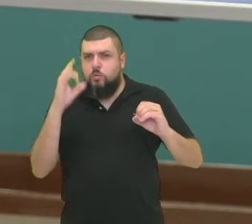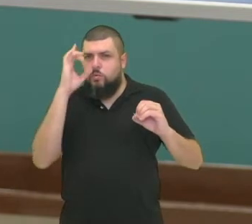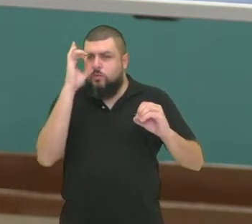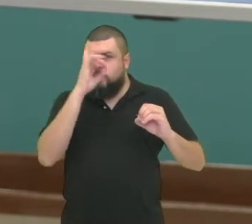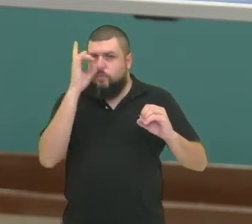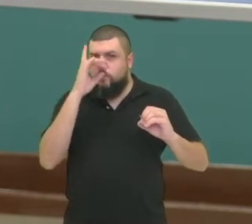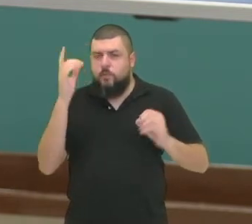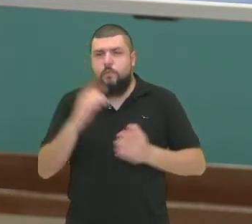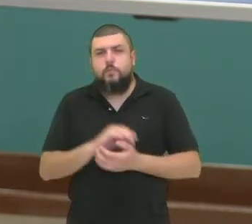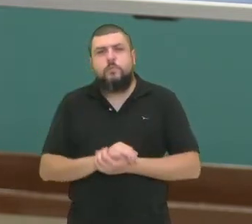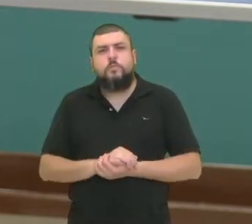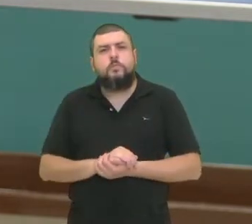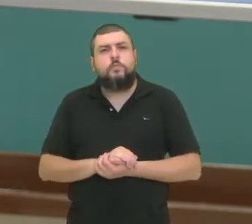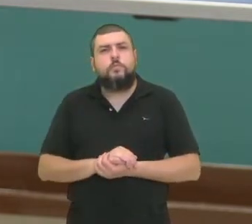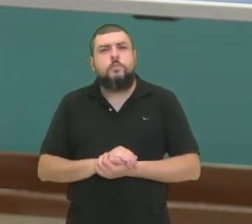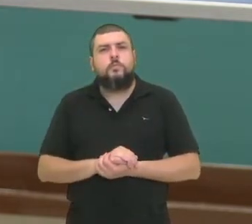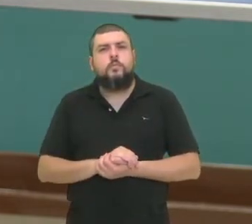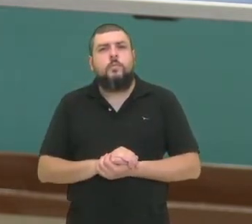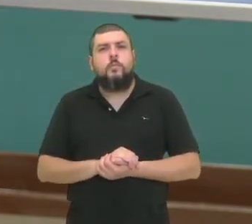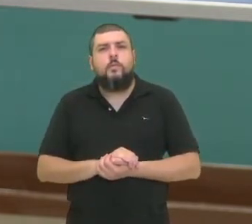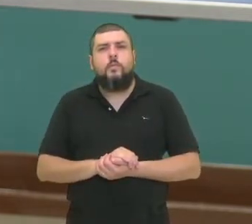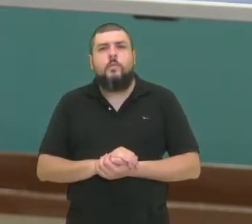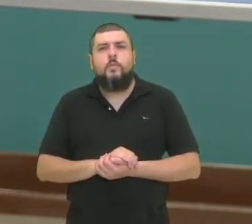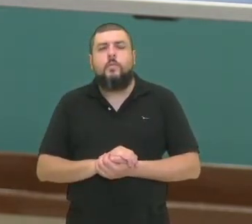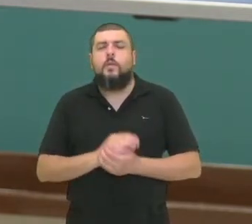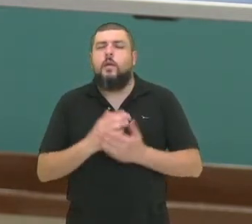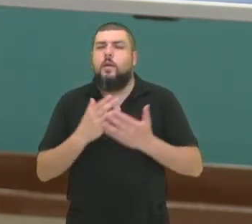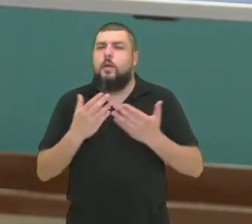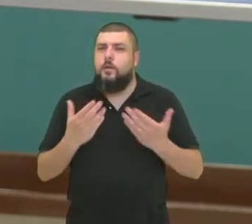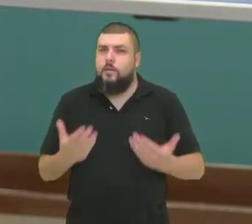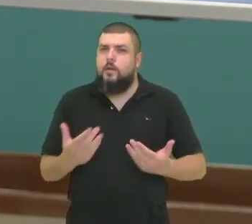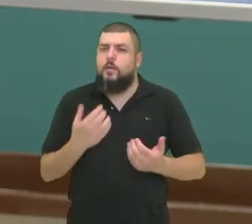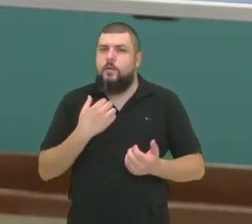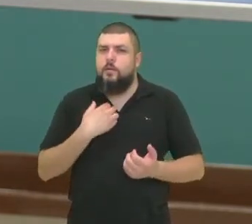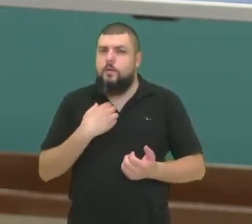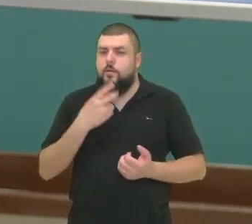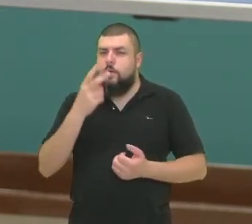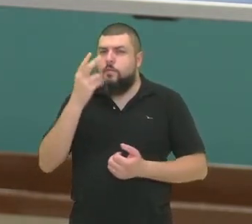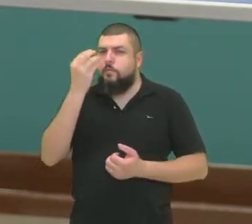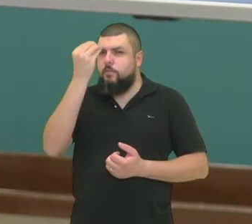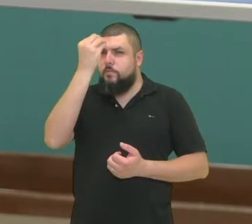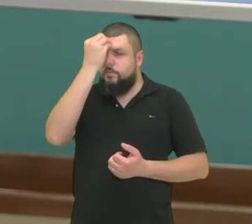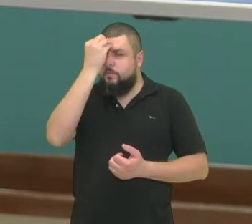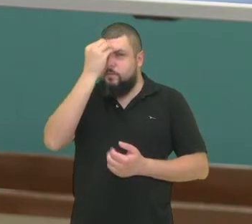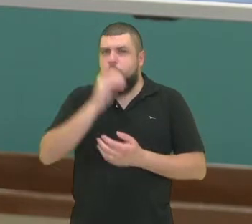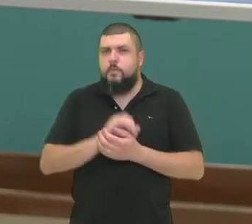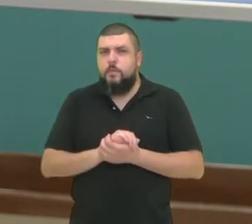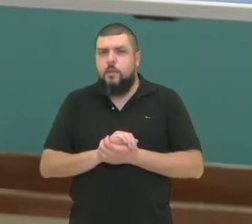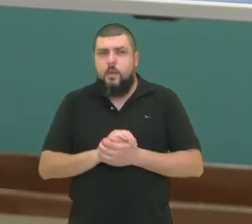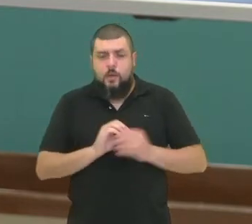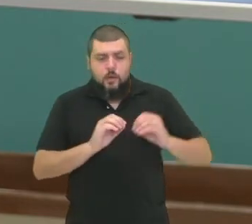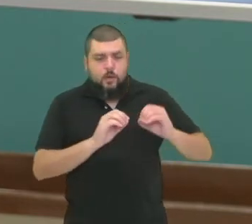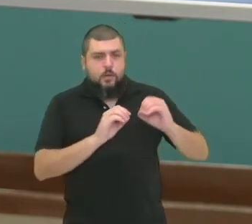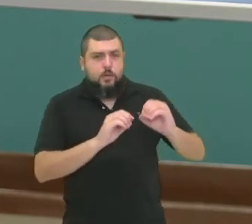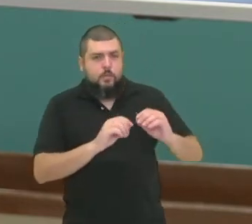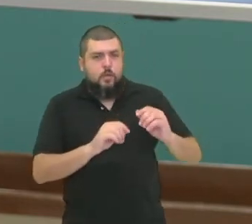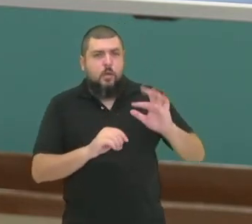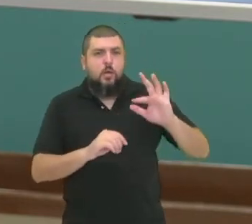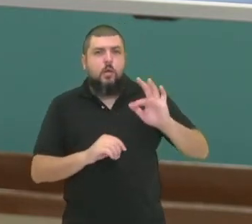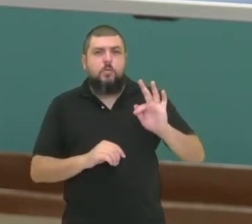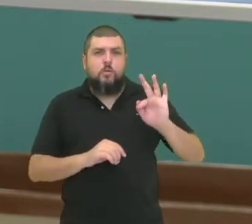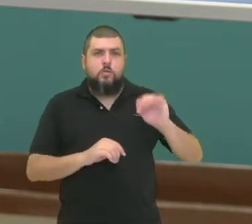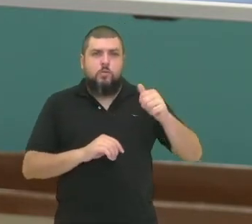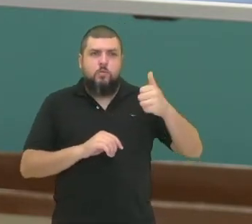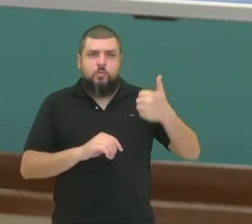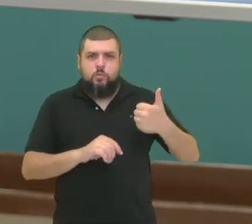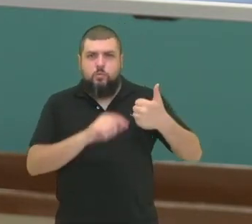indivíduo verde. Lembrem-se que esse indivíduo tem nas suas características